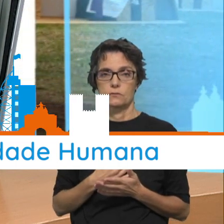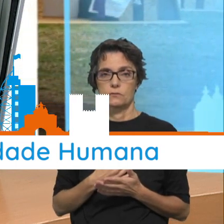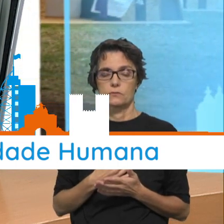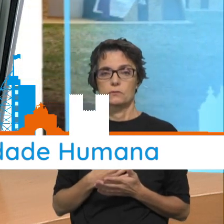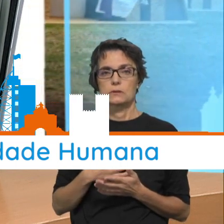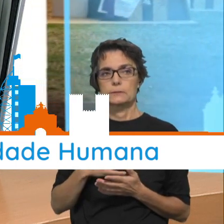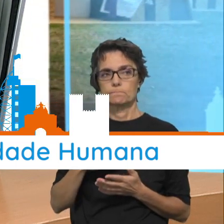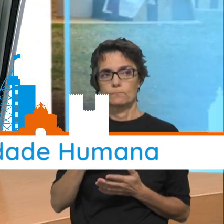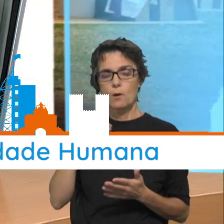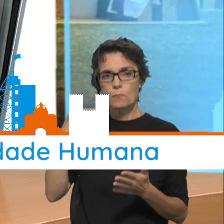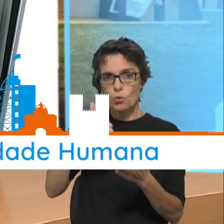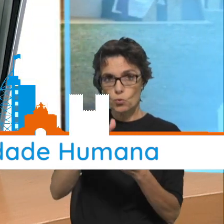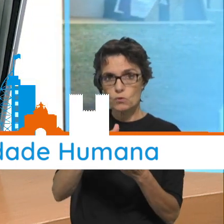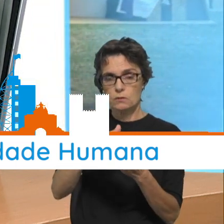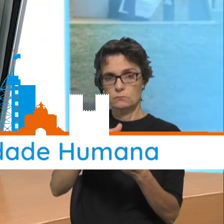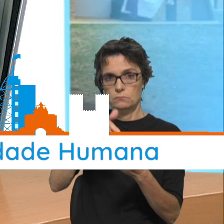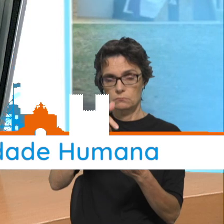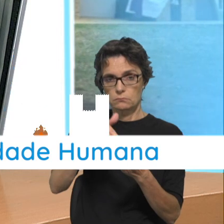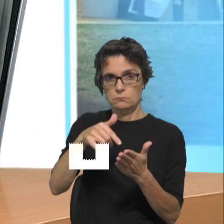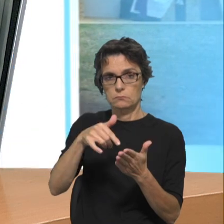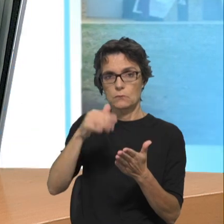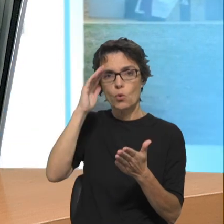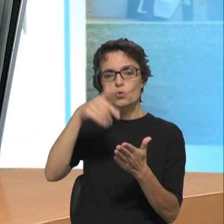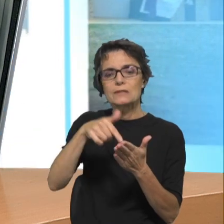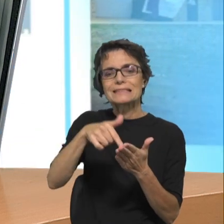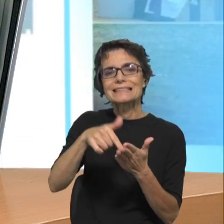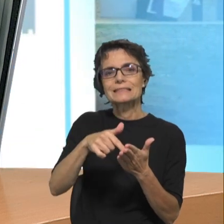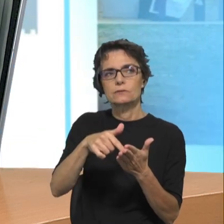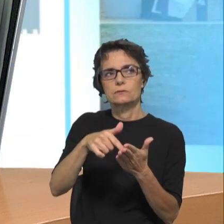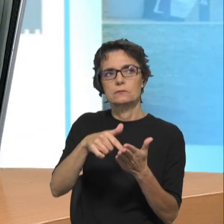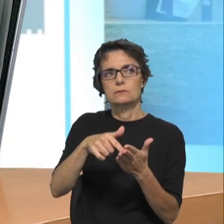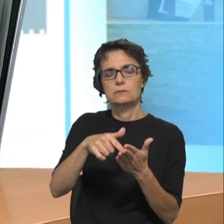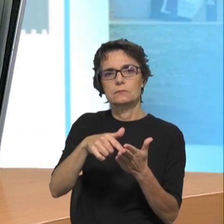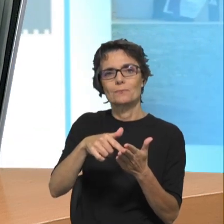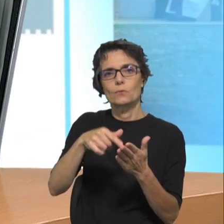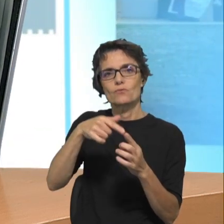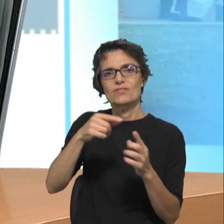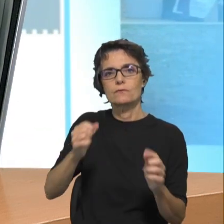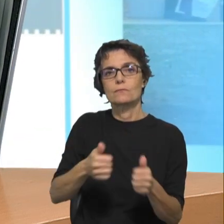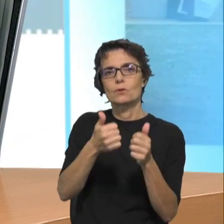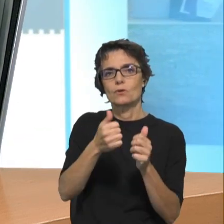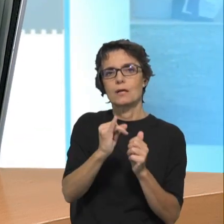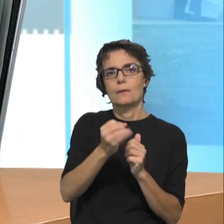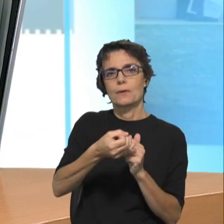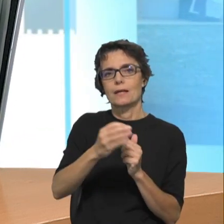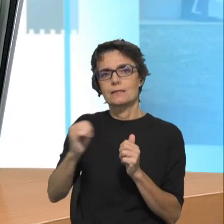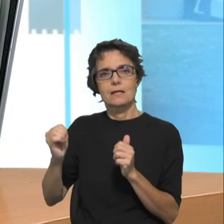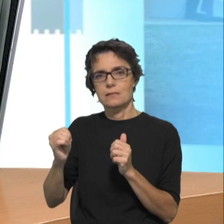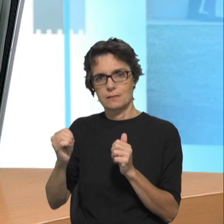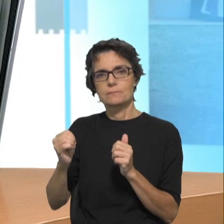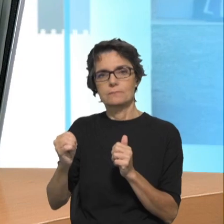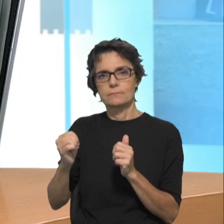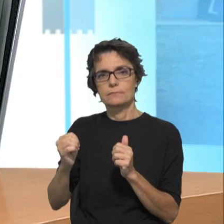alguma coisa muito significativa em termos das IPSS que nos estão a cargo. Esse é o